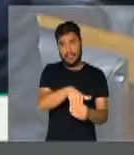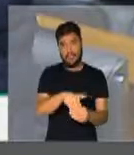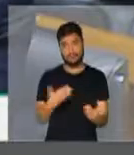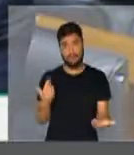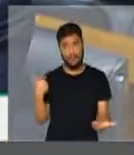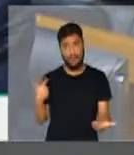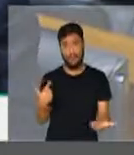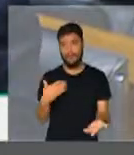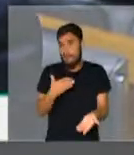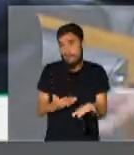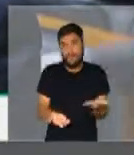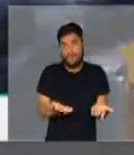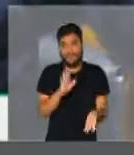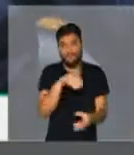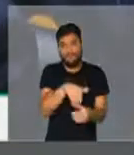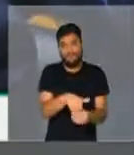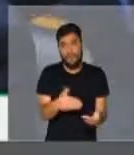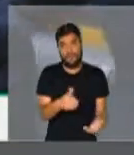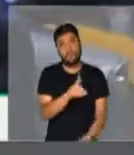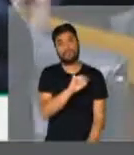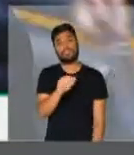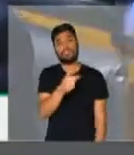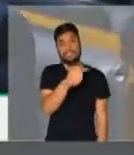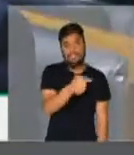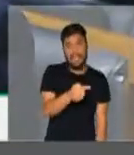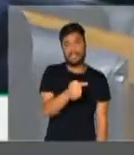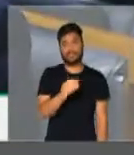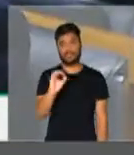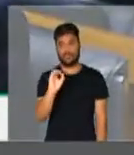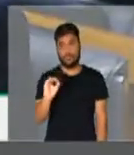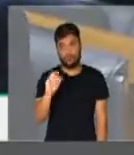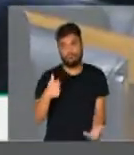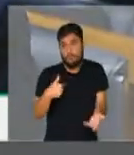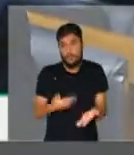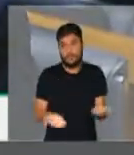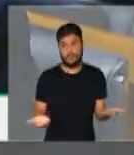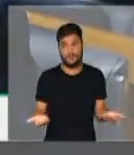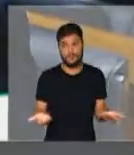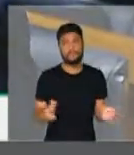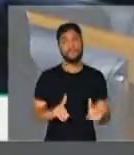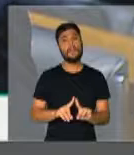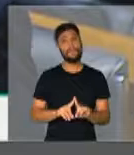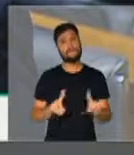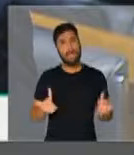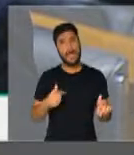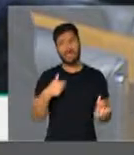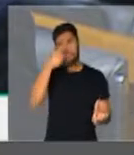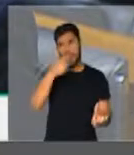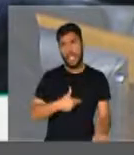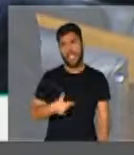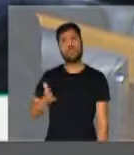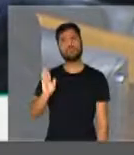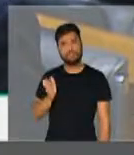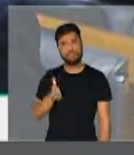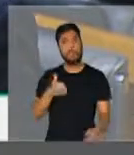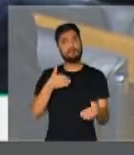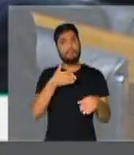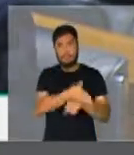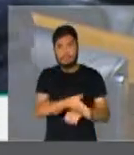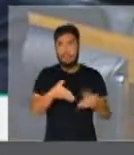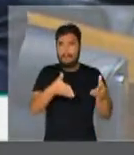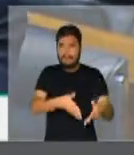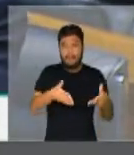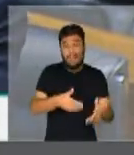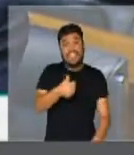último pleito do dia 7 de outubro e que já disputei 15